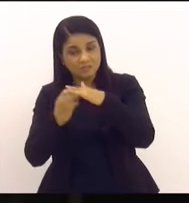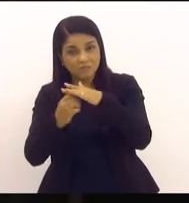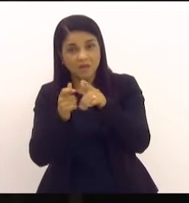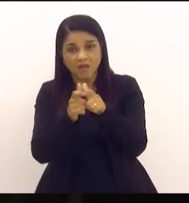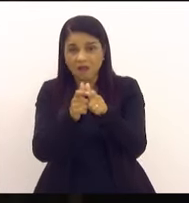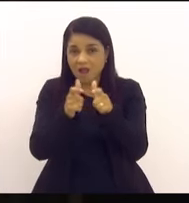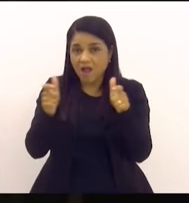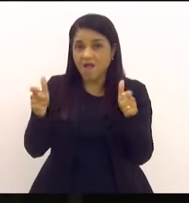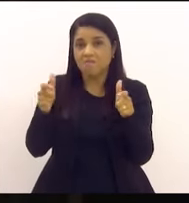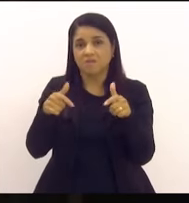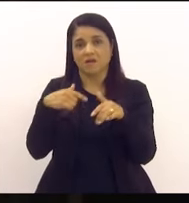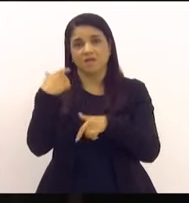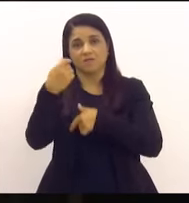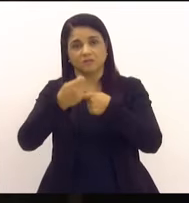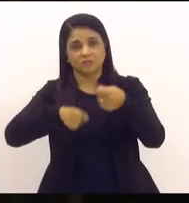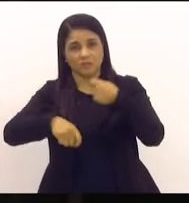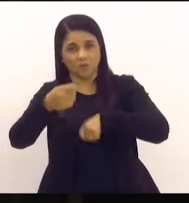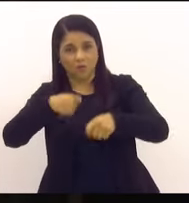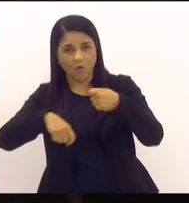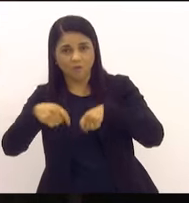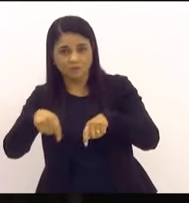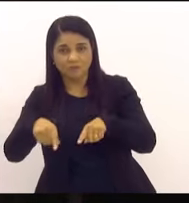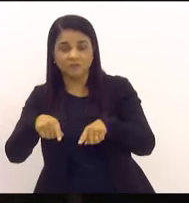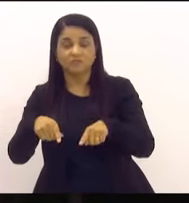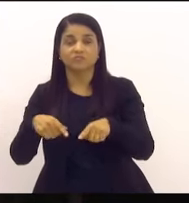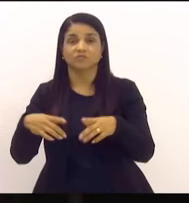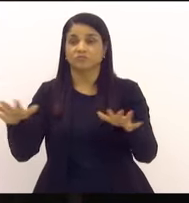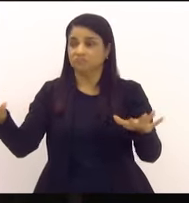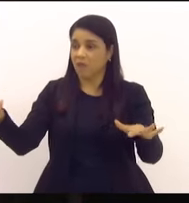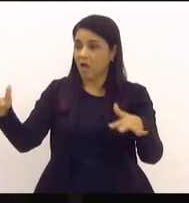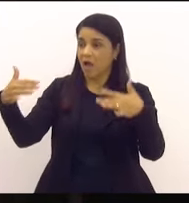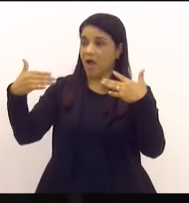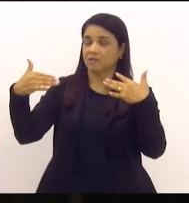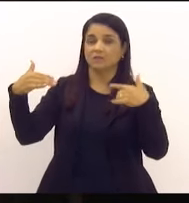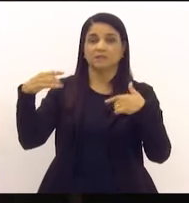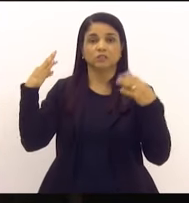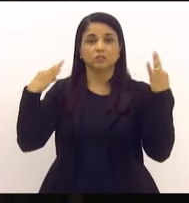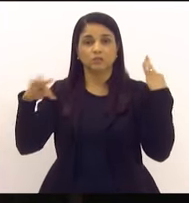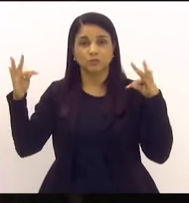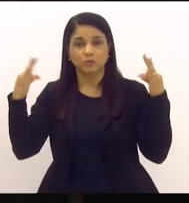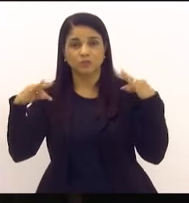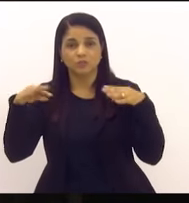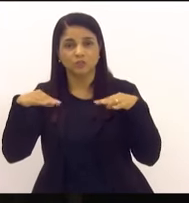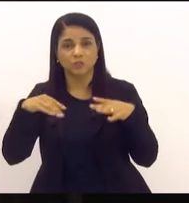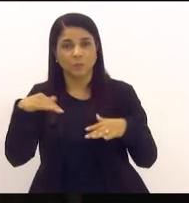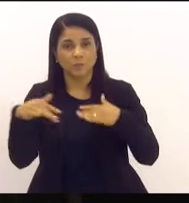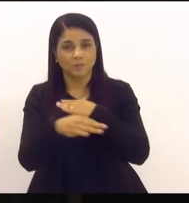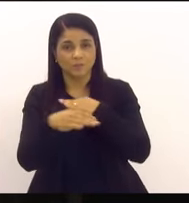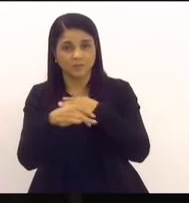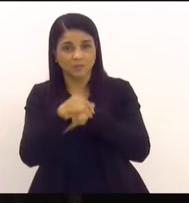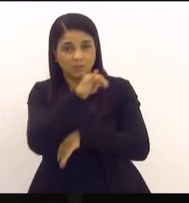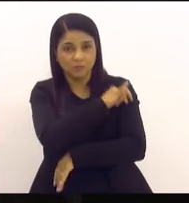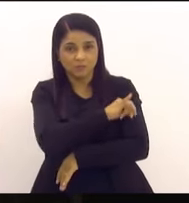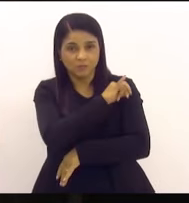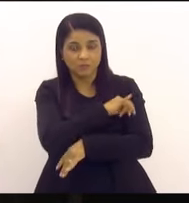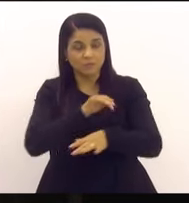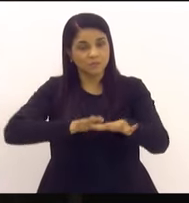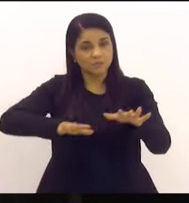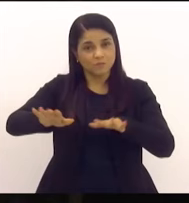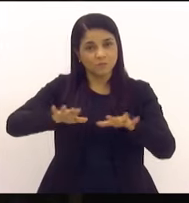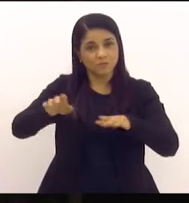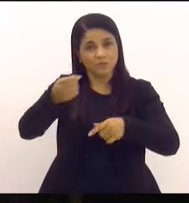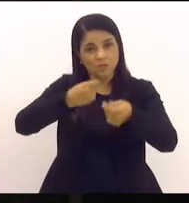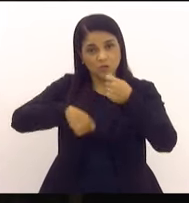ampliar seus negócios. Nós queremos atrair turistas. Nós queremos movimentar